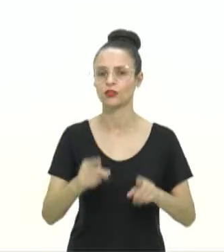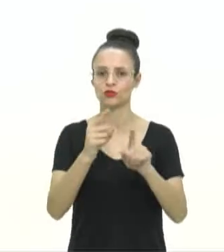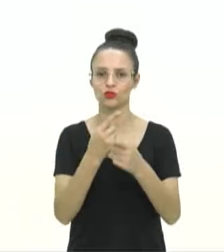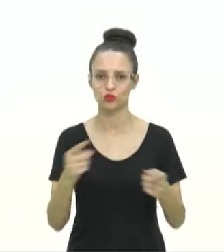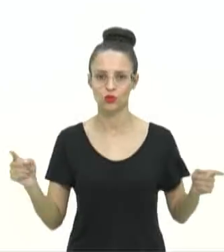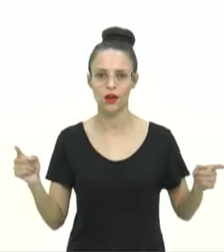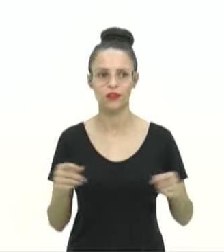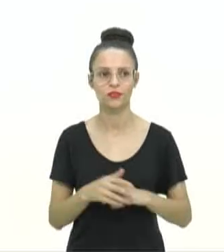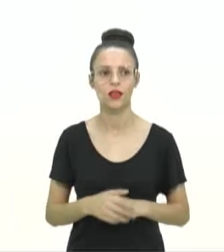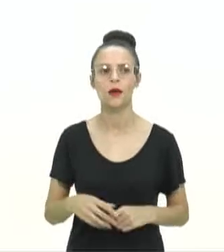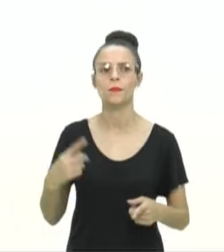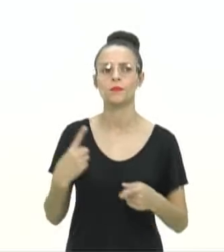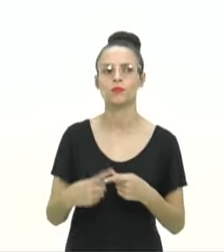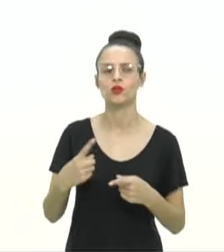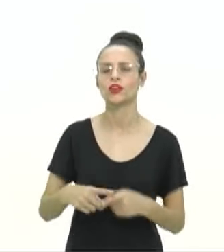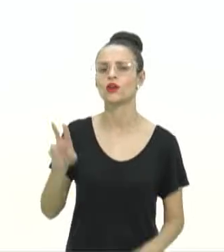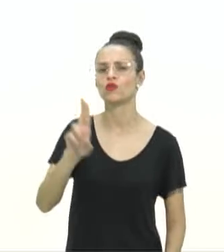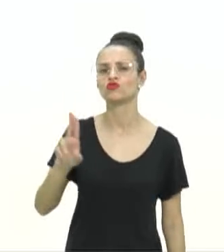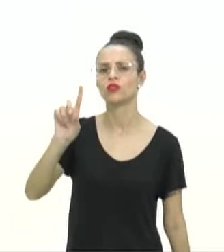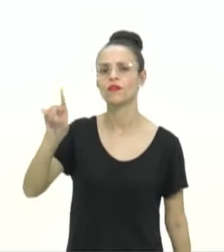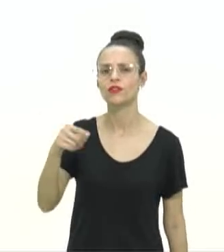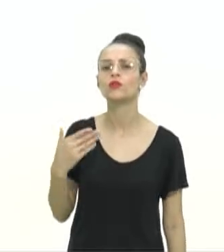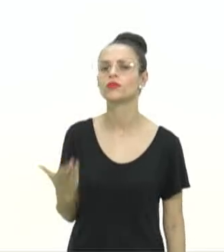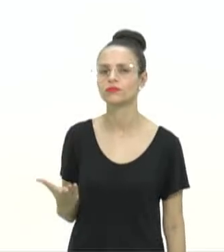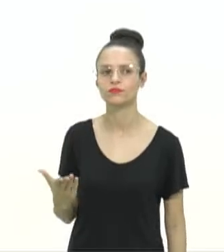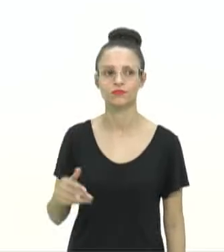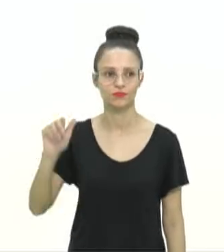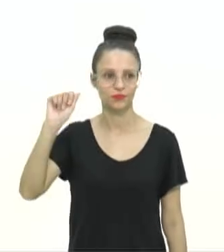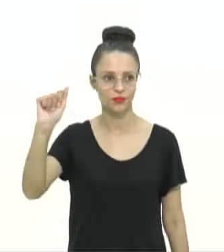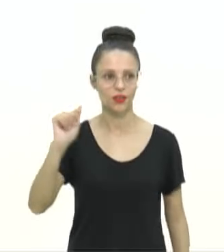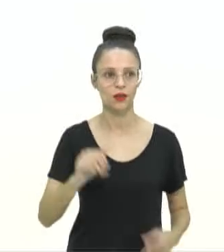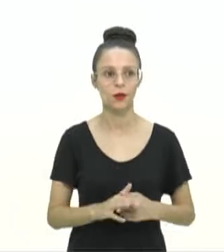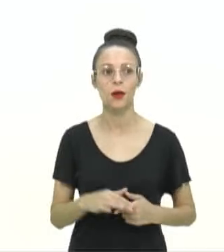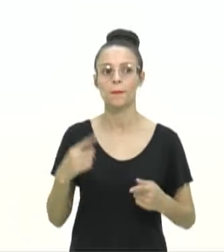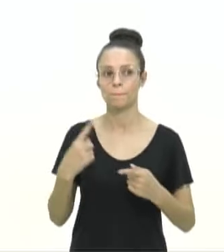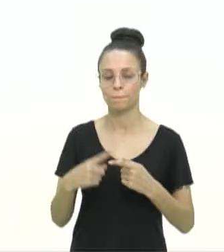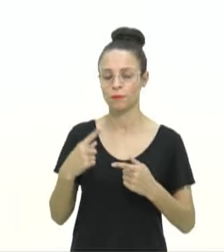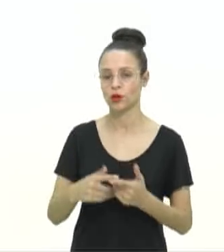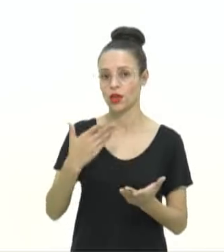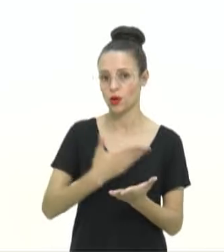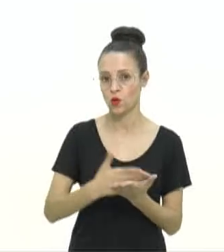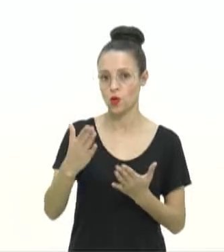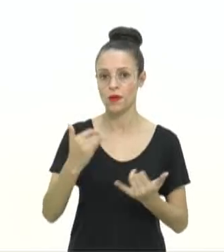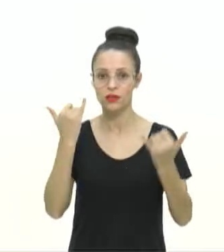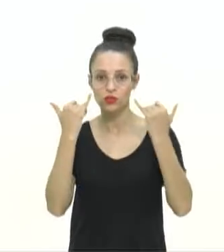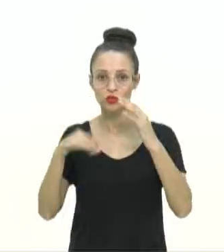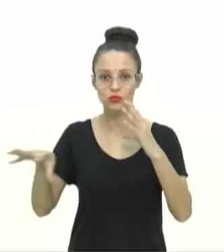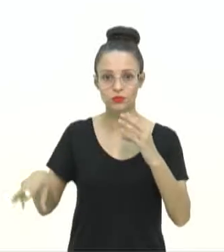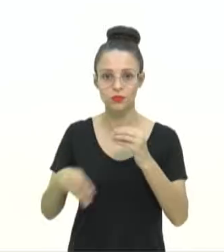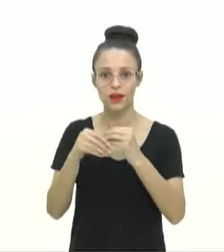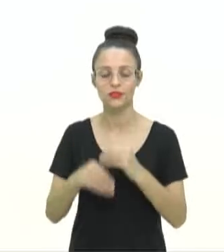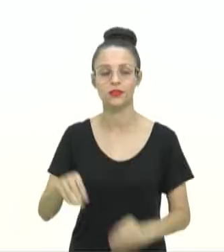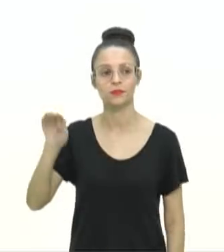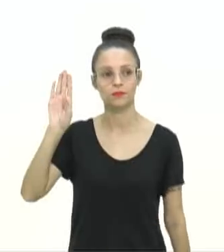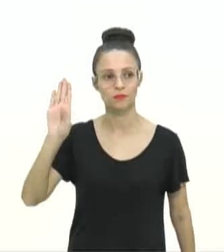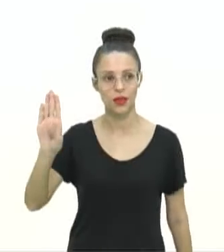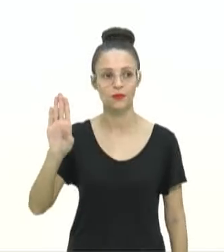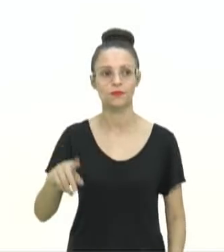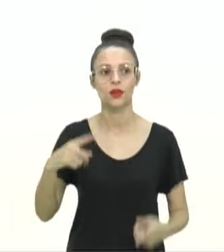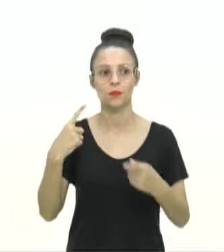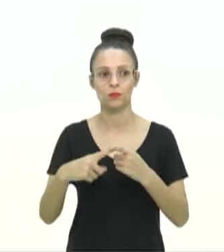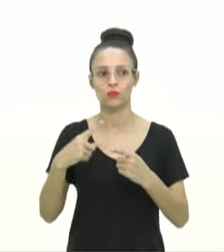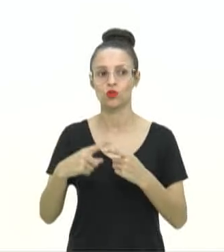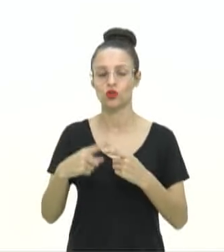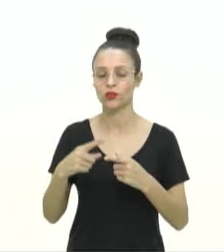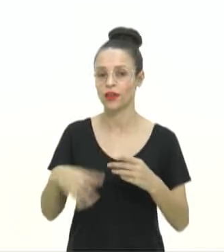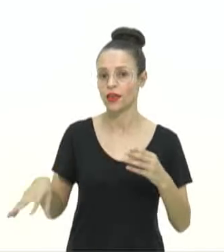foi utilizada a vírgula nesse caso? Letra A, porque introduz uma informação a mais. Letra B, porque